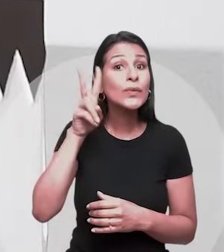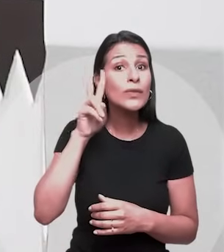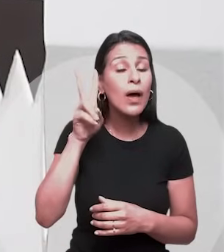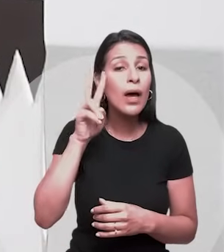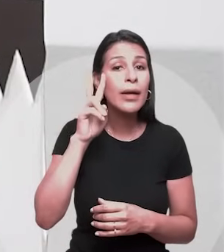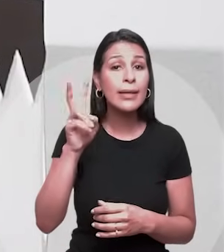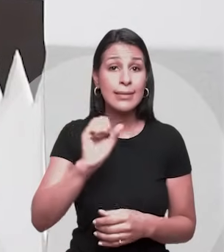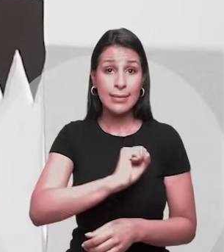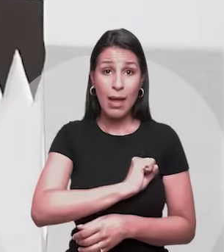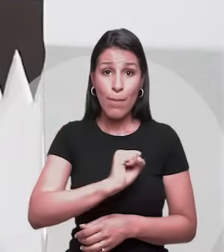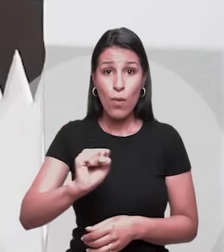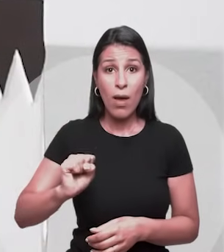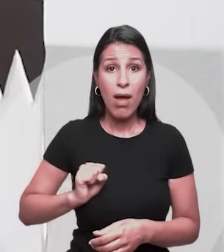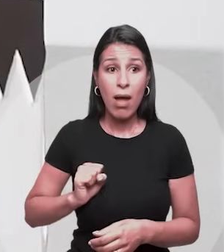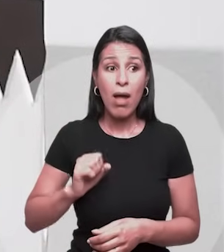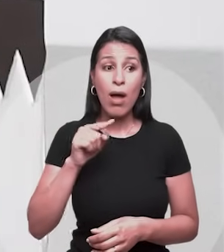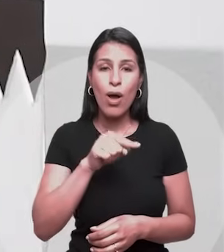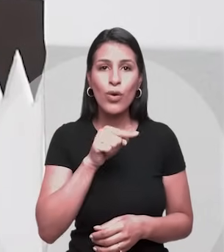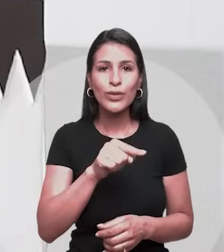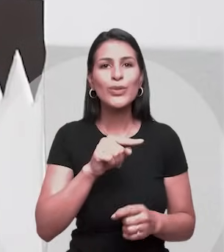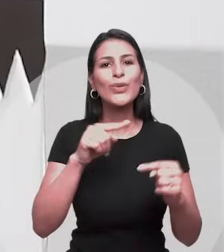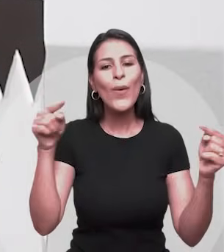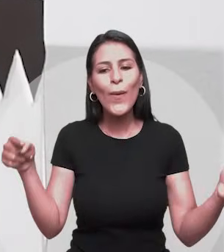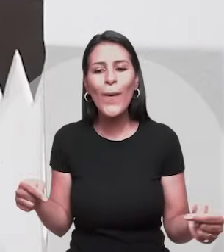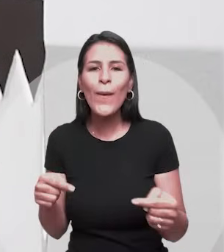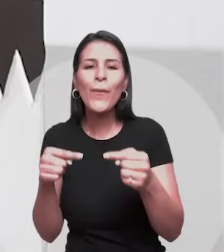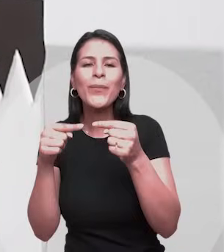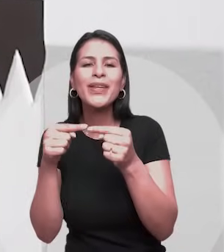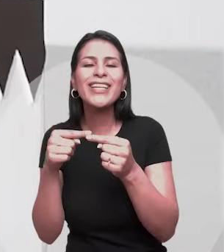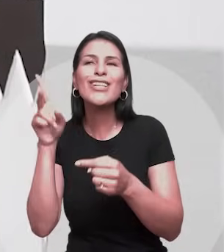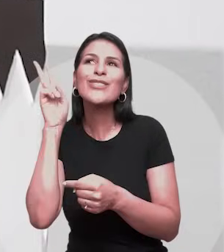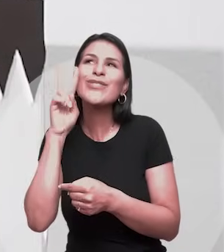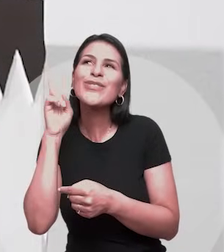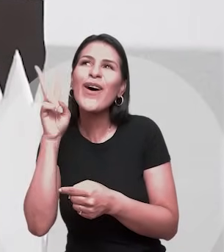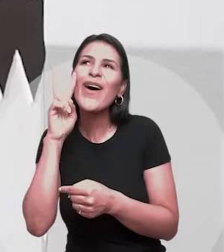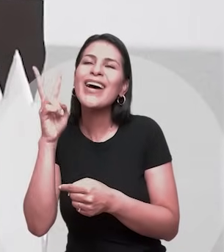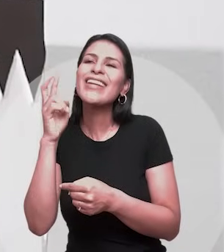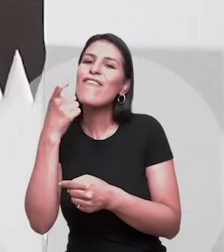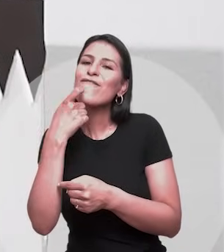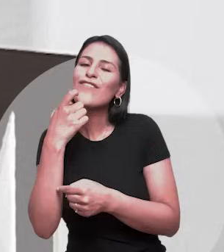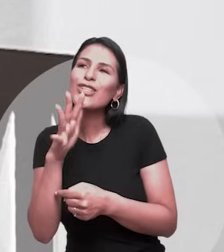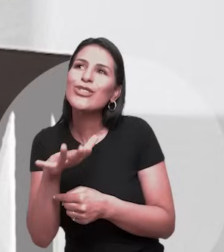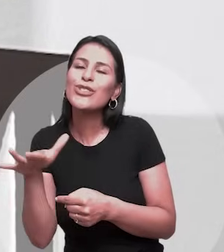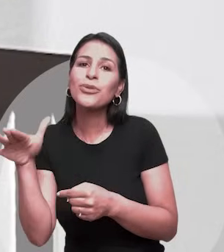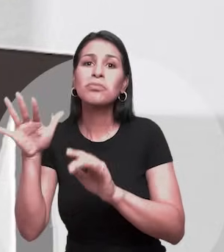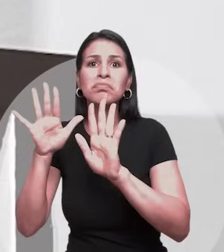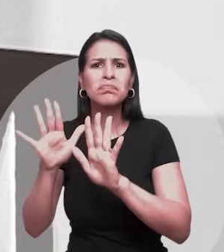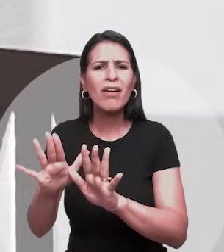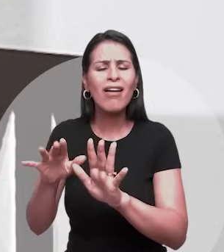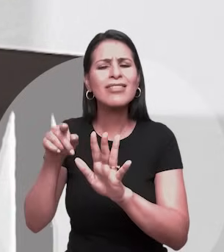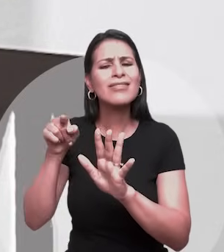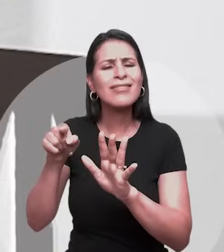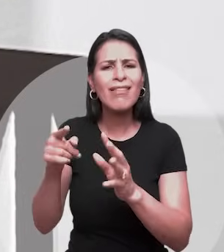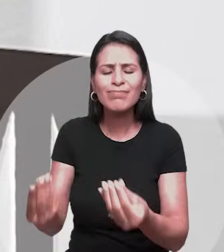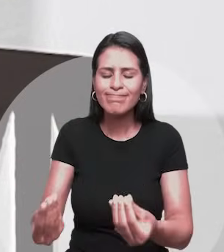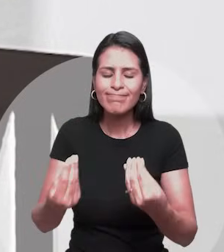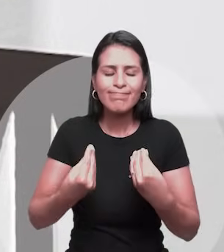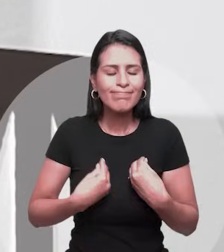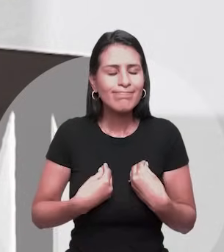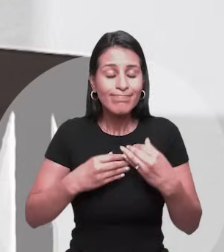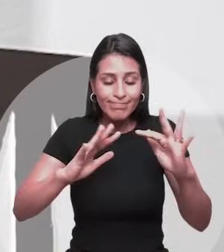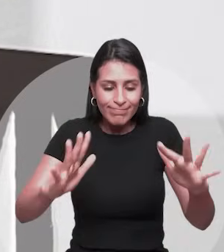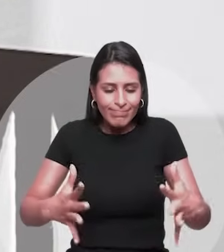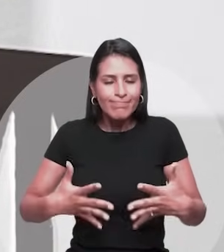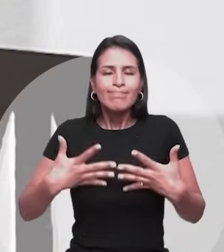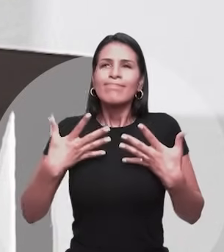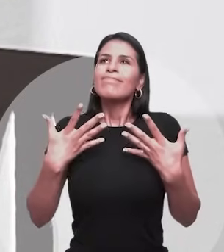dos nossos imaginários de histórias infantis ainda, é uma história inspiradora. É uma história para todas